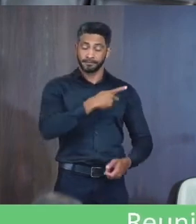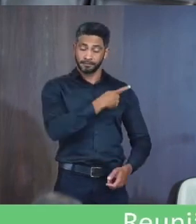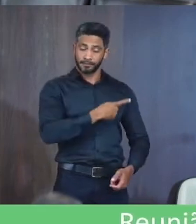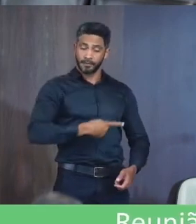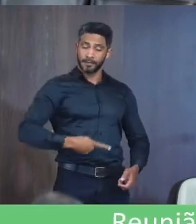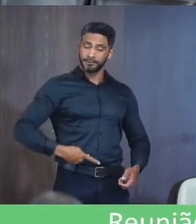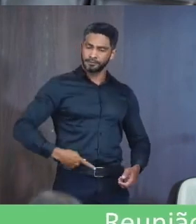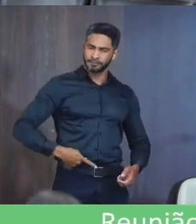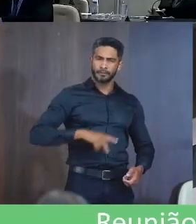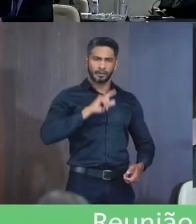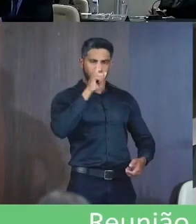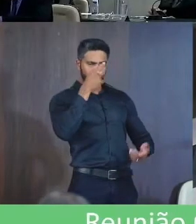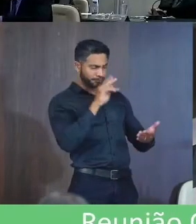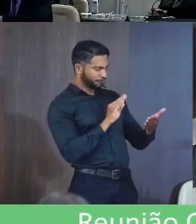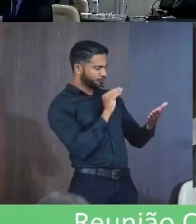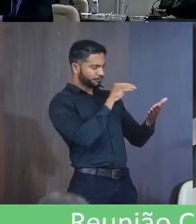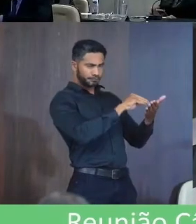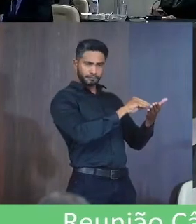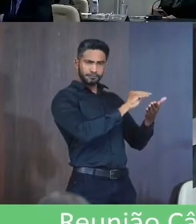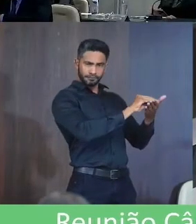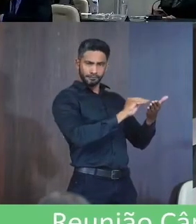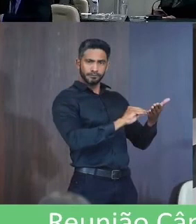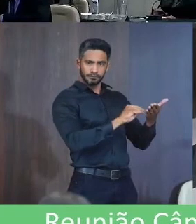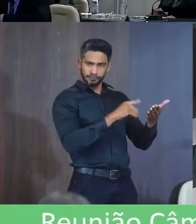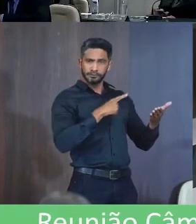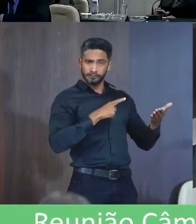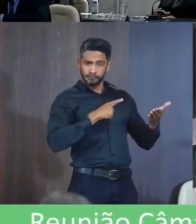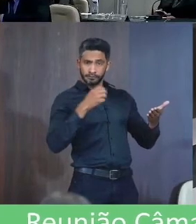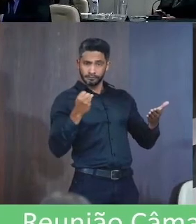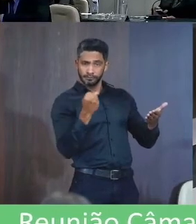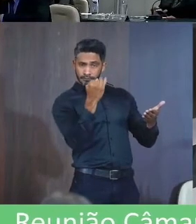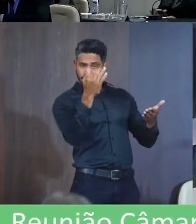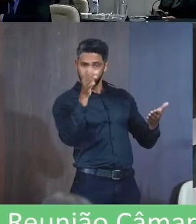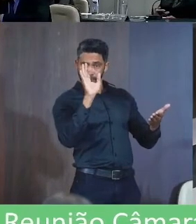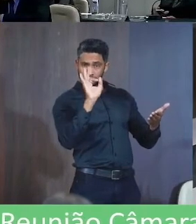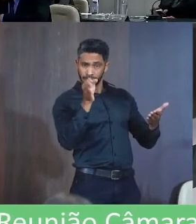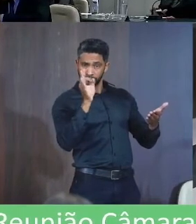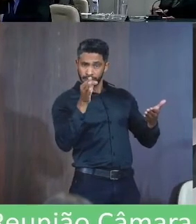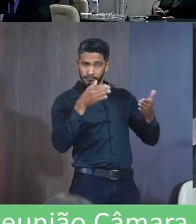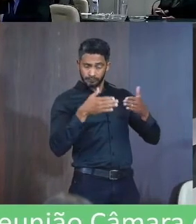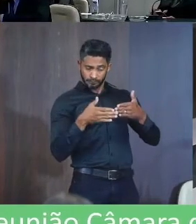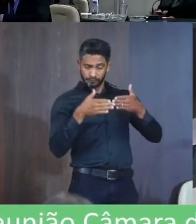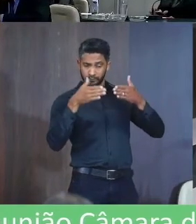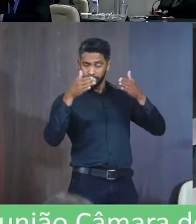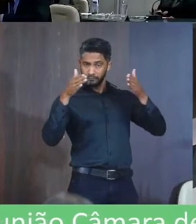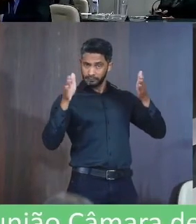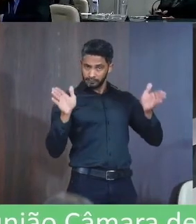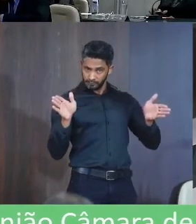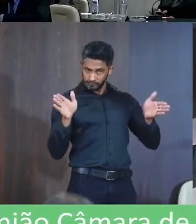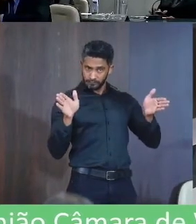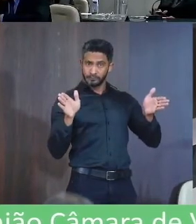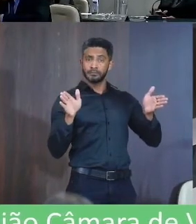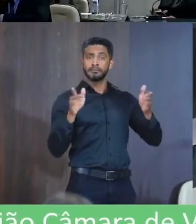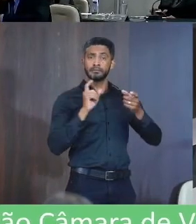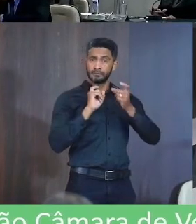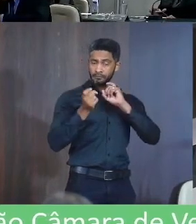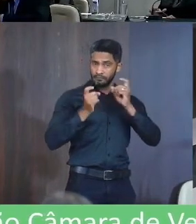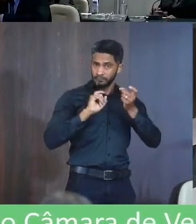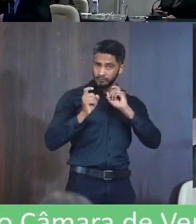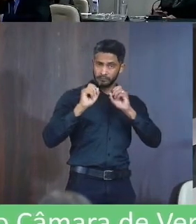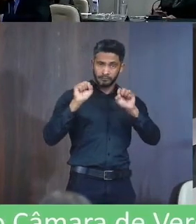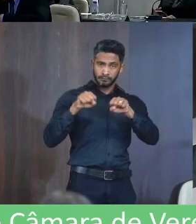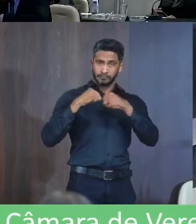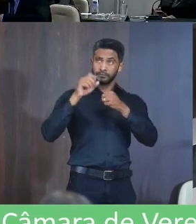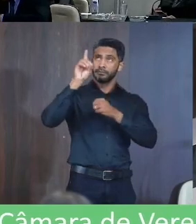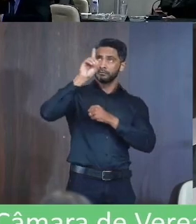presidente Após a chamada Verificou que a lista de comparecimento Registrava a existência de número regimental Declarou aberta a